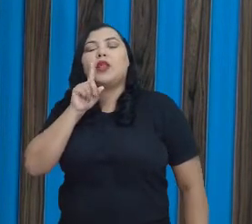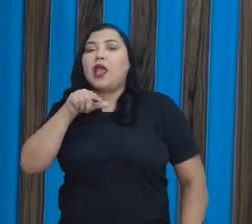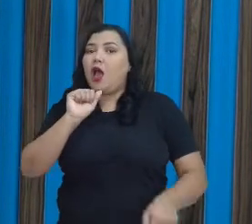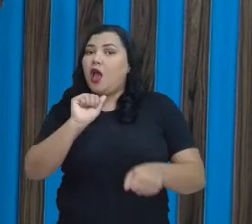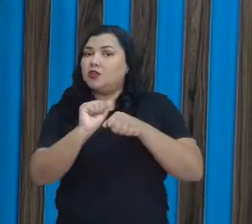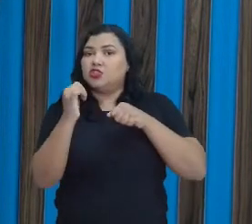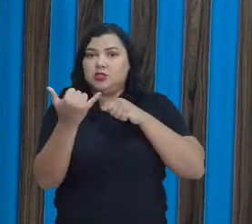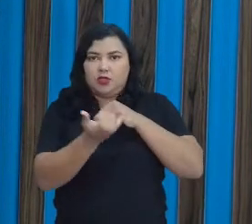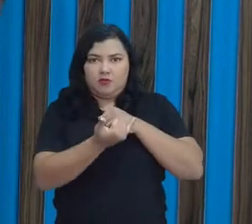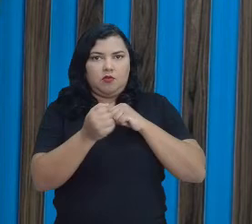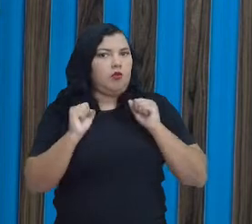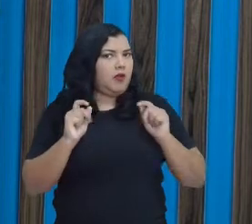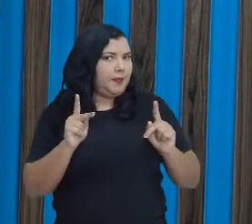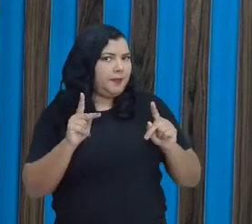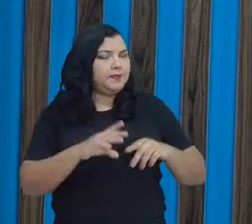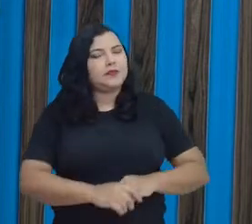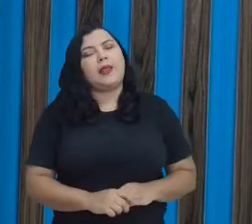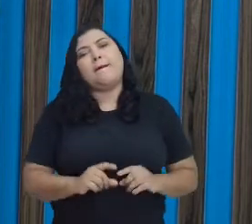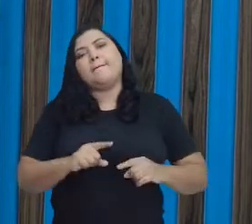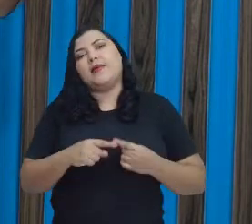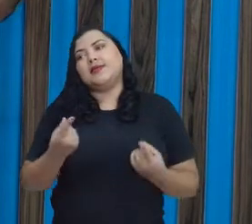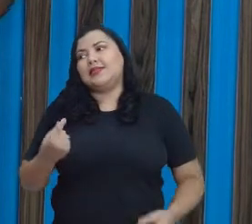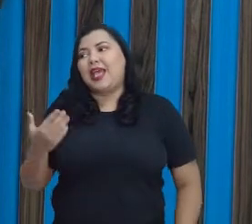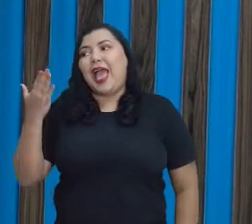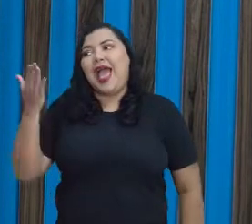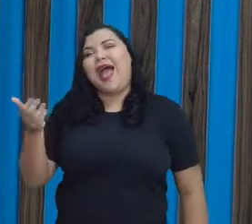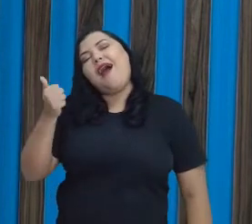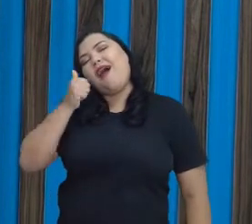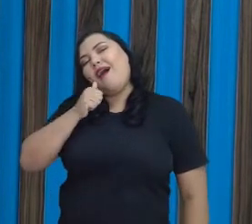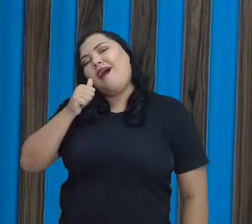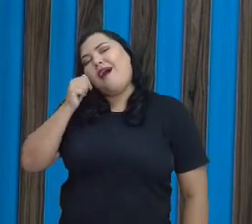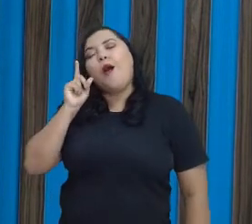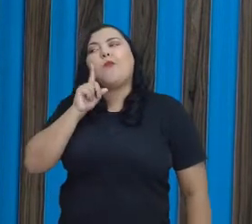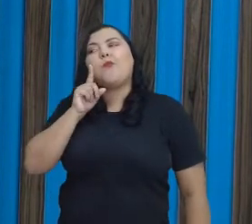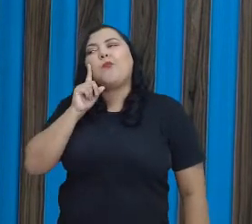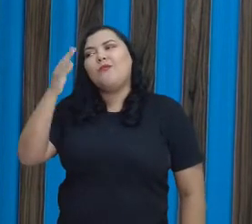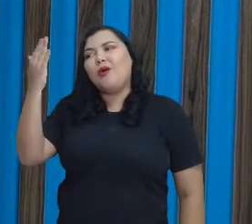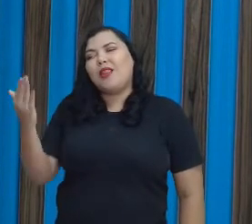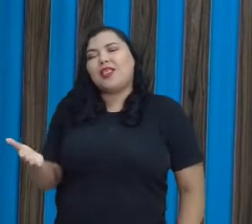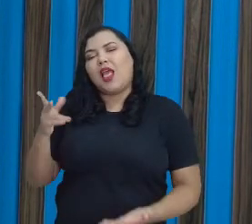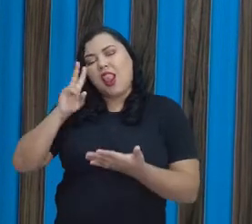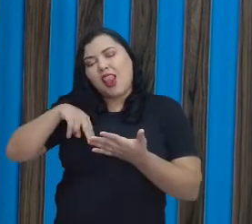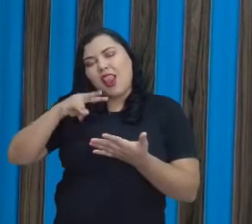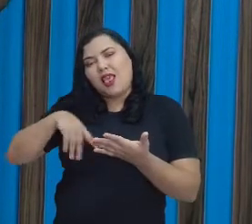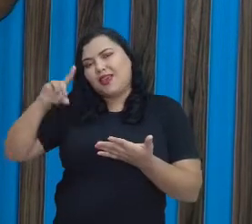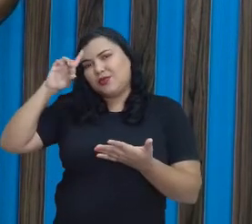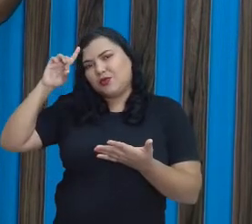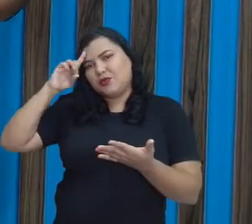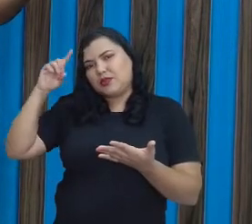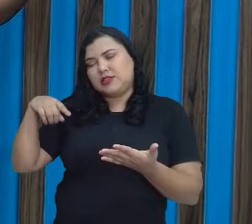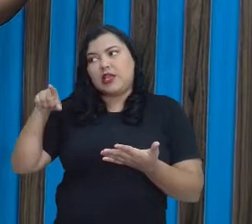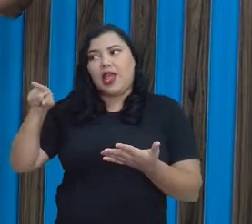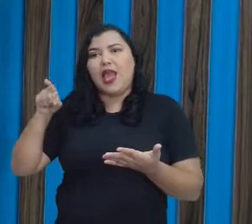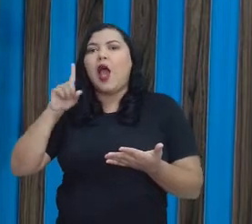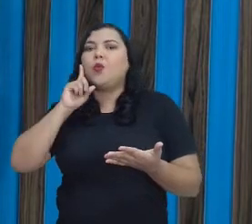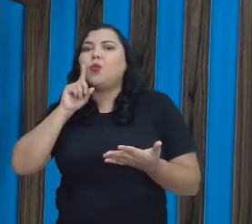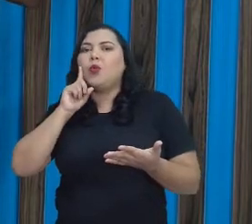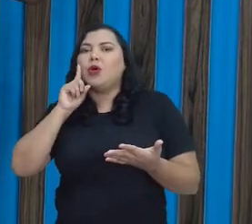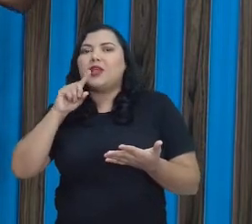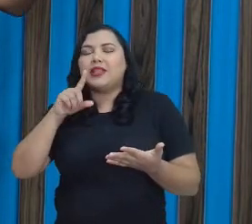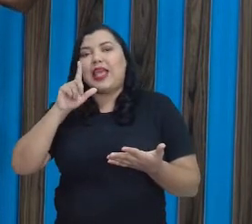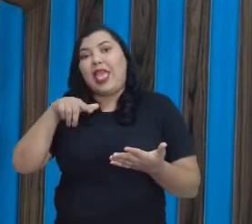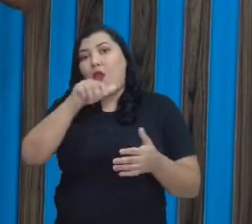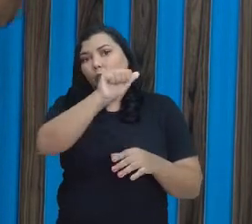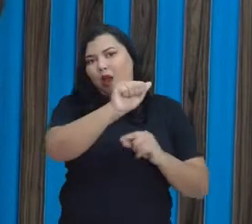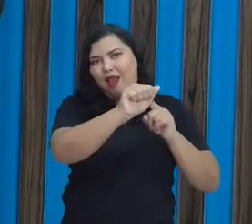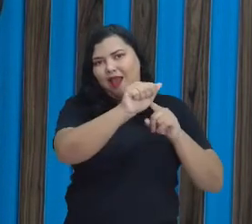adjetivo, tranquilo? Mas se eu digo, a morena lê todos os dias. Aqui eu tenho a morena, o artigo